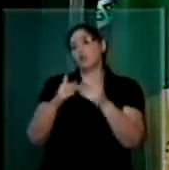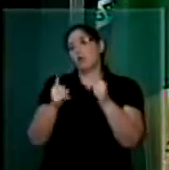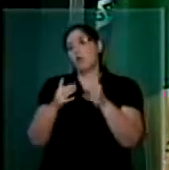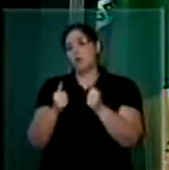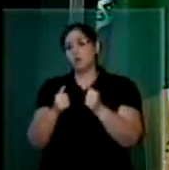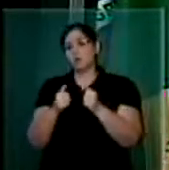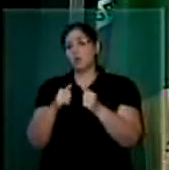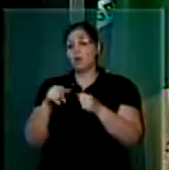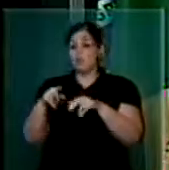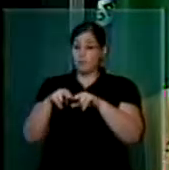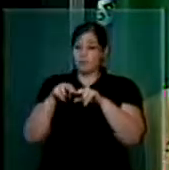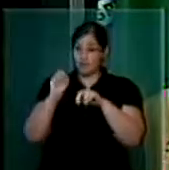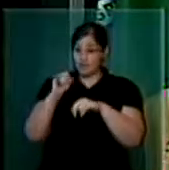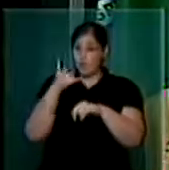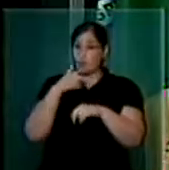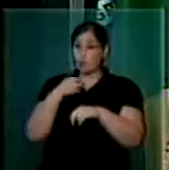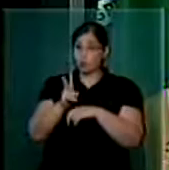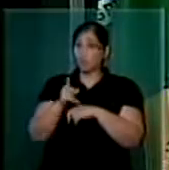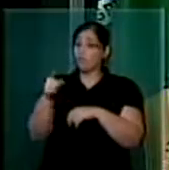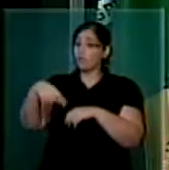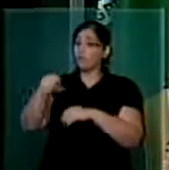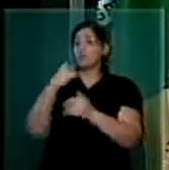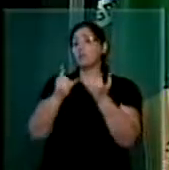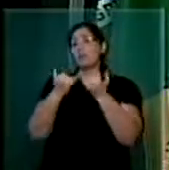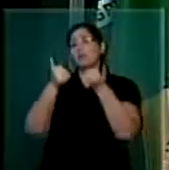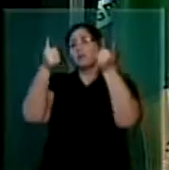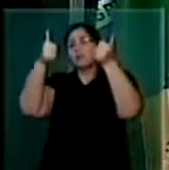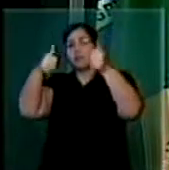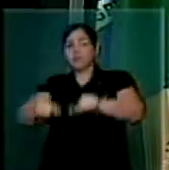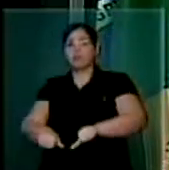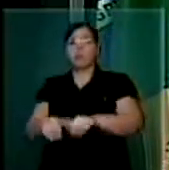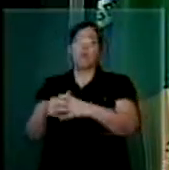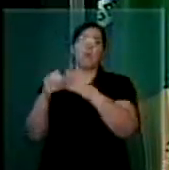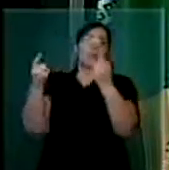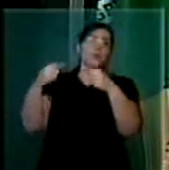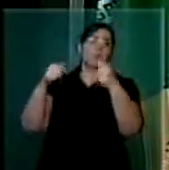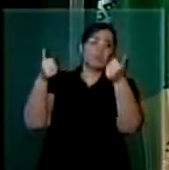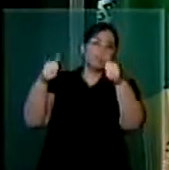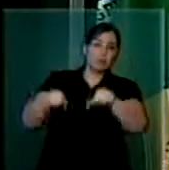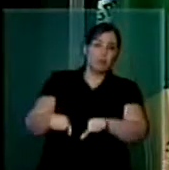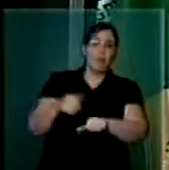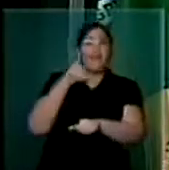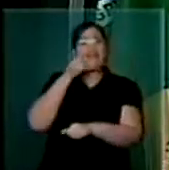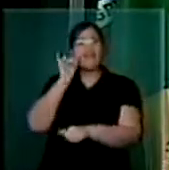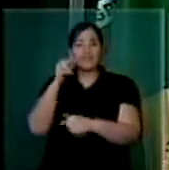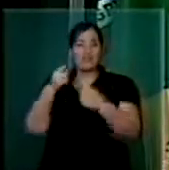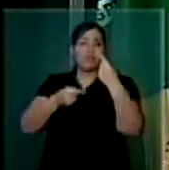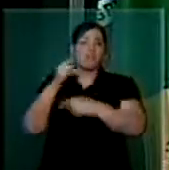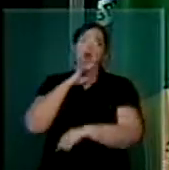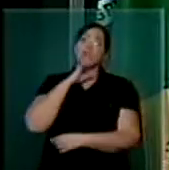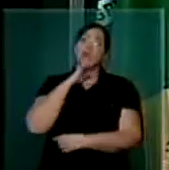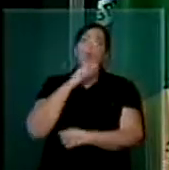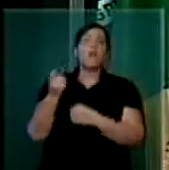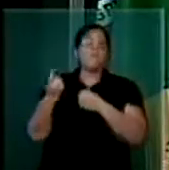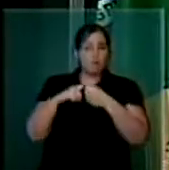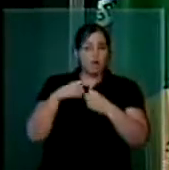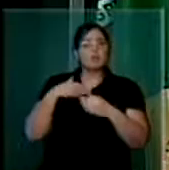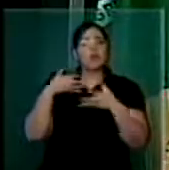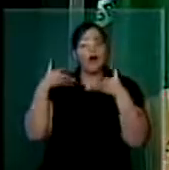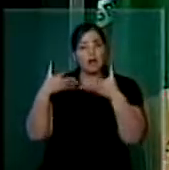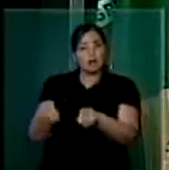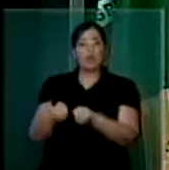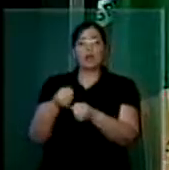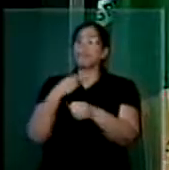apelamos. Desse jeito, vocês se desqualificam como oposição. Não fujam do debate e da construção. Não